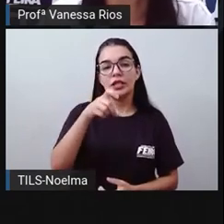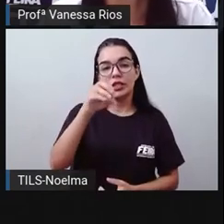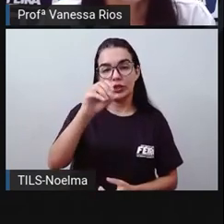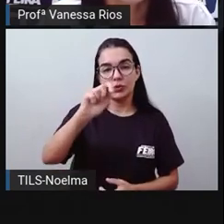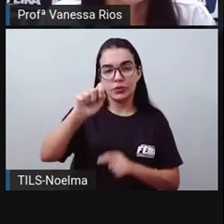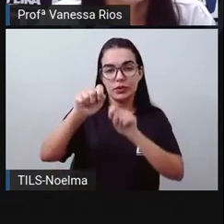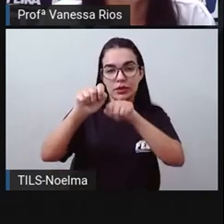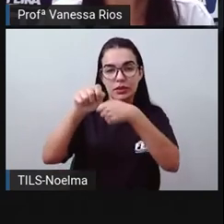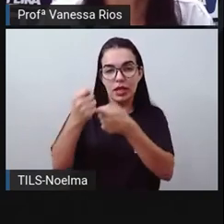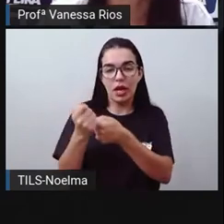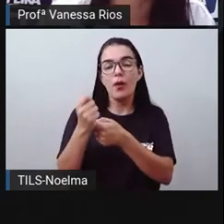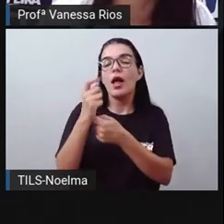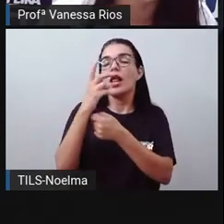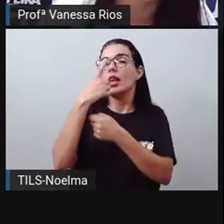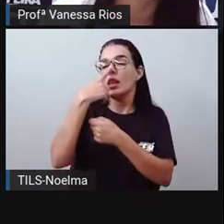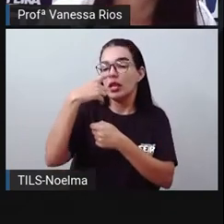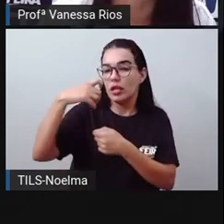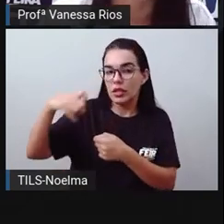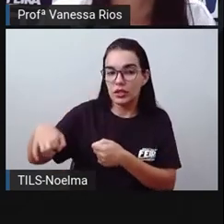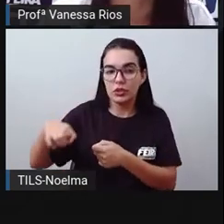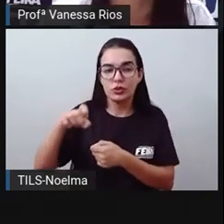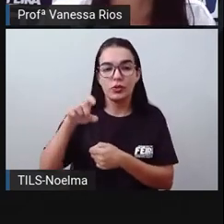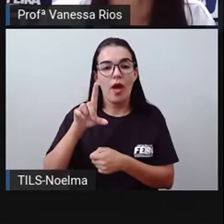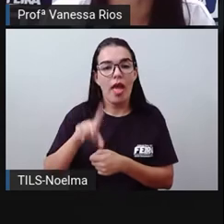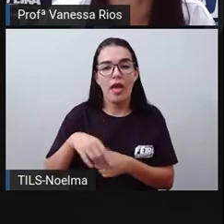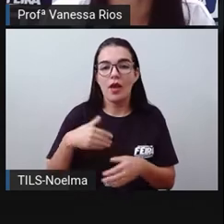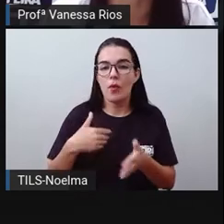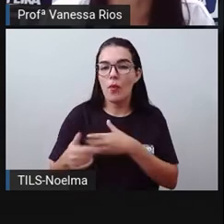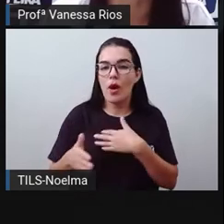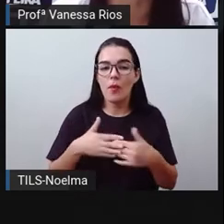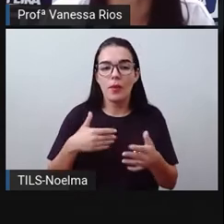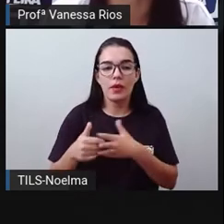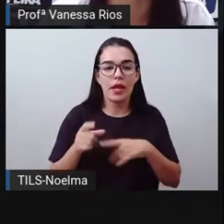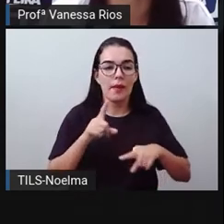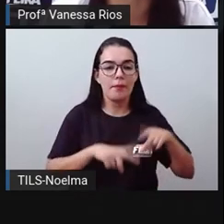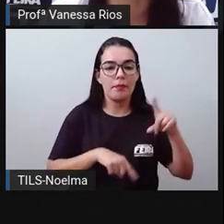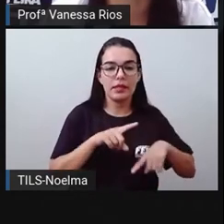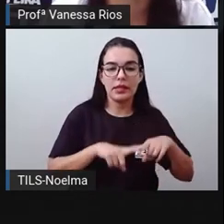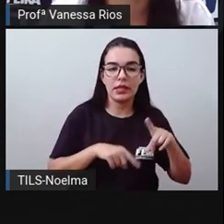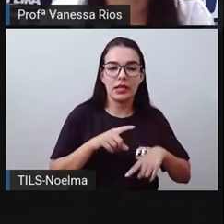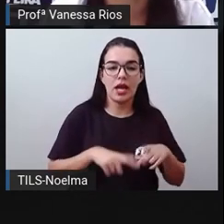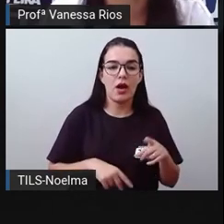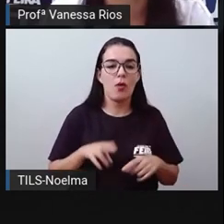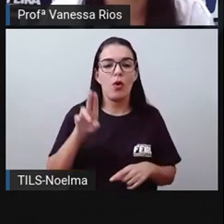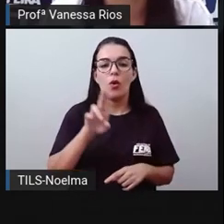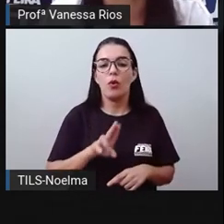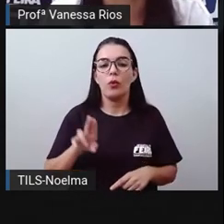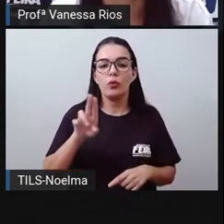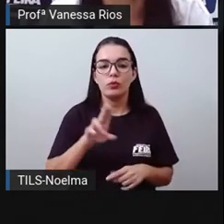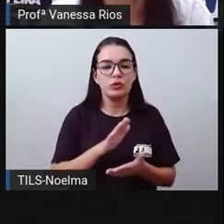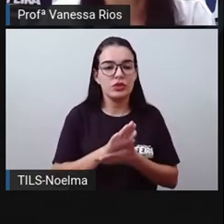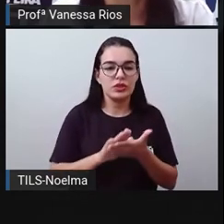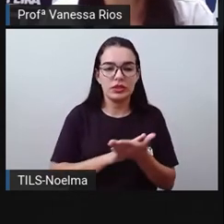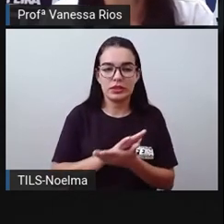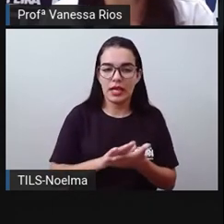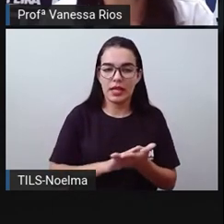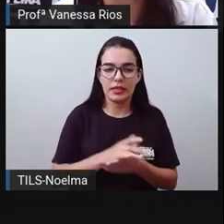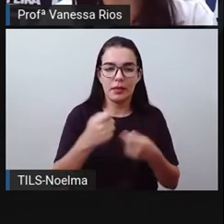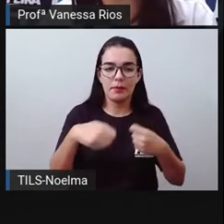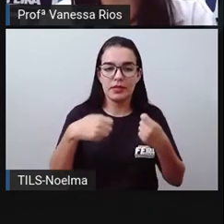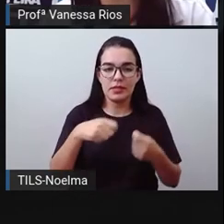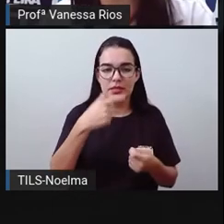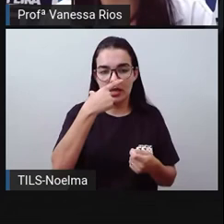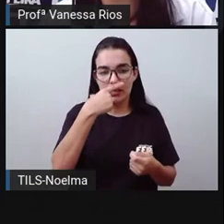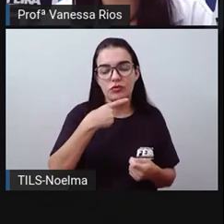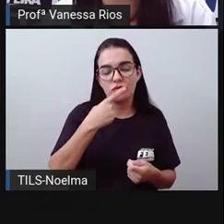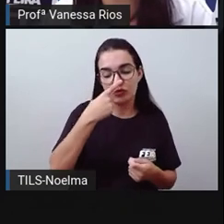considerado inútil ou sem valor, gerado pela atividade humana, o qual precisa ser eliminado. Então, aqui a